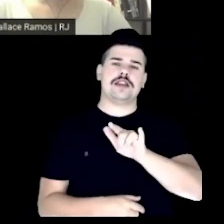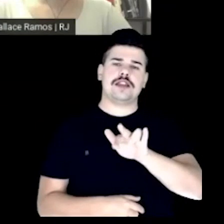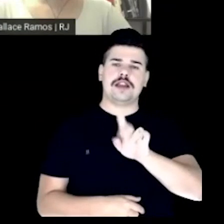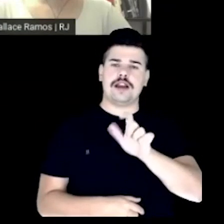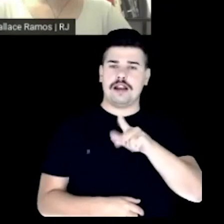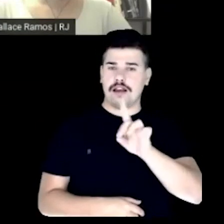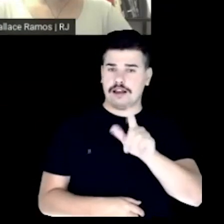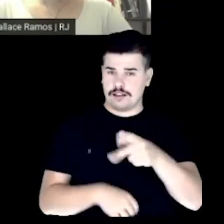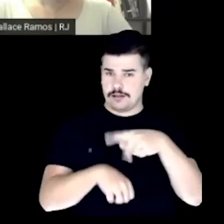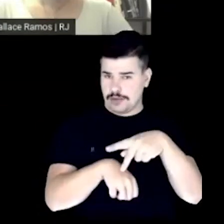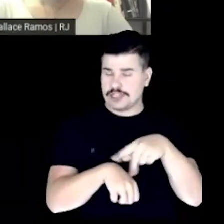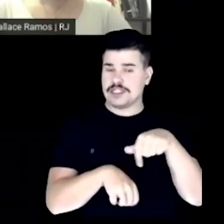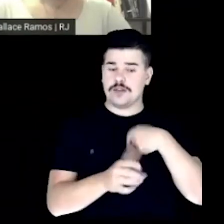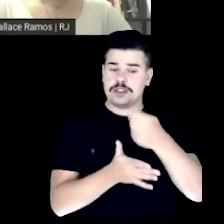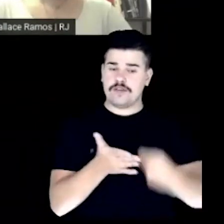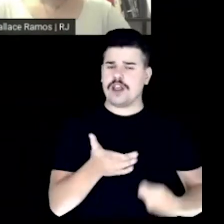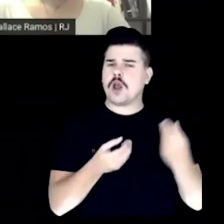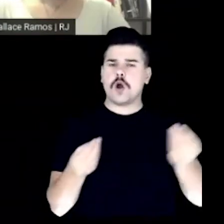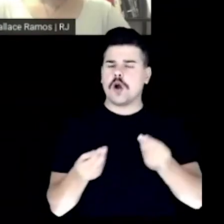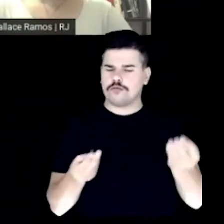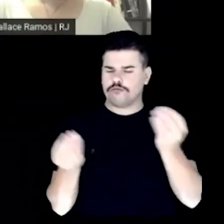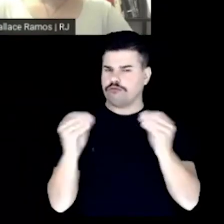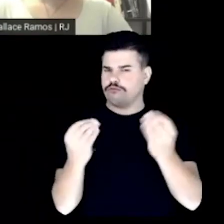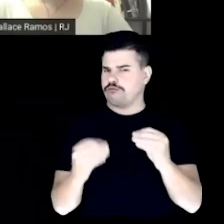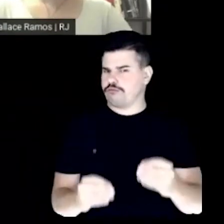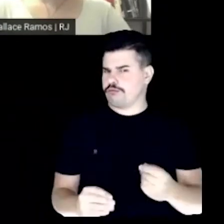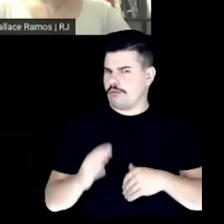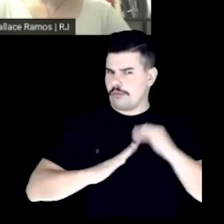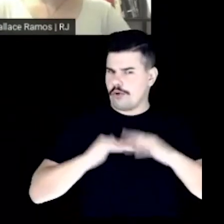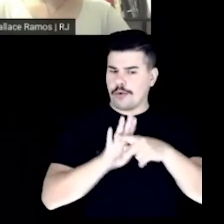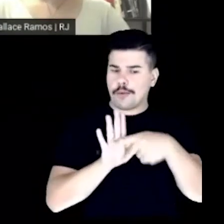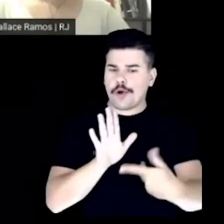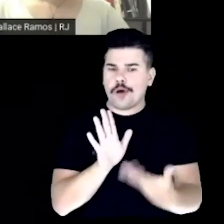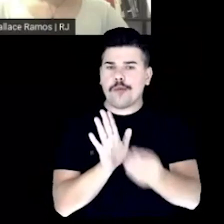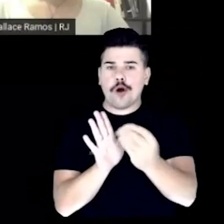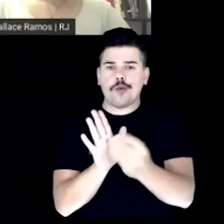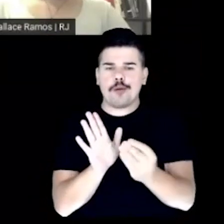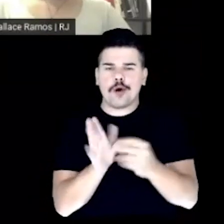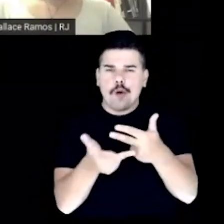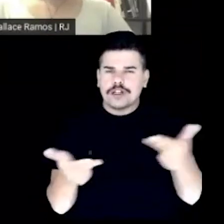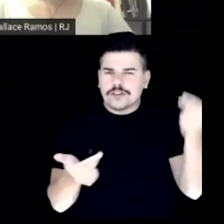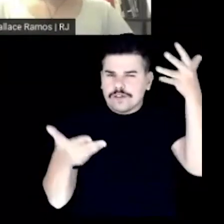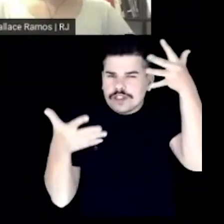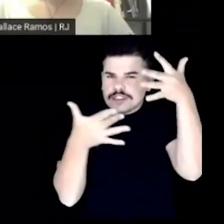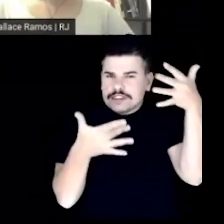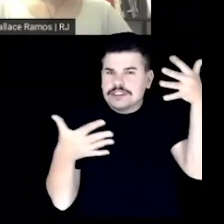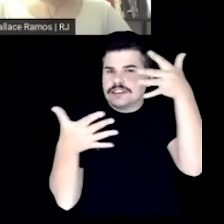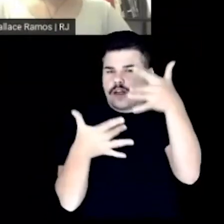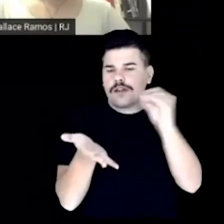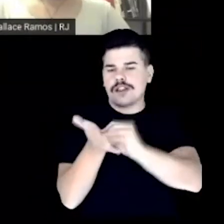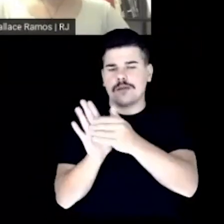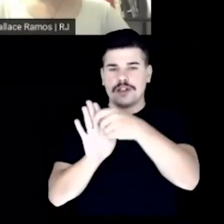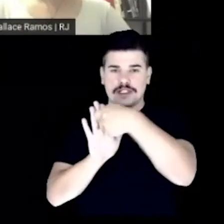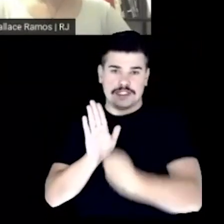livro hermético, meio fluxo de consciência, ele é um livro sobre escrever preenchido, então ele é um manual de escrita preenchido por ficção e a